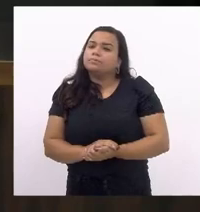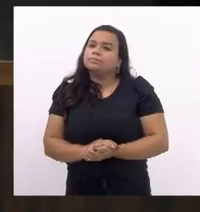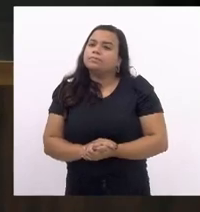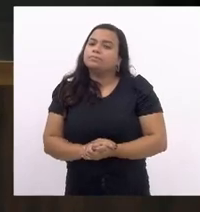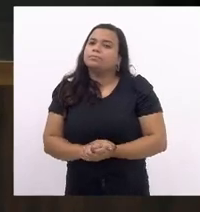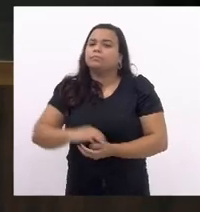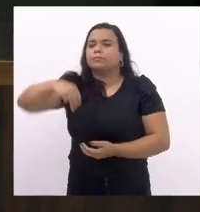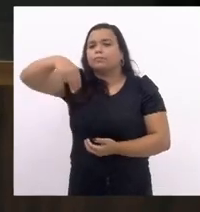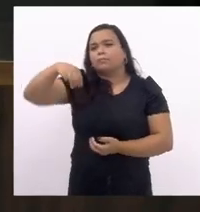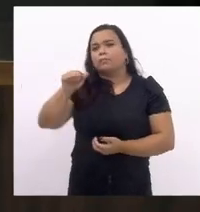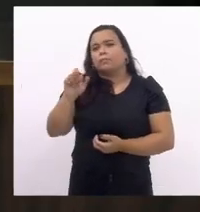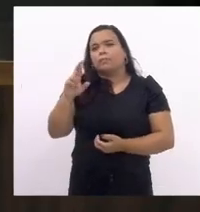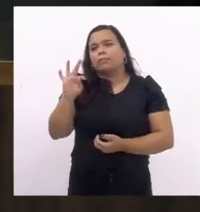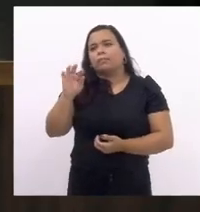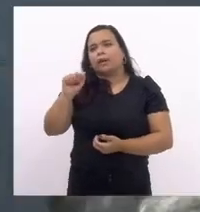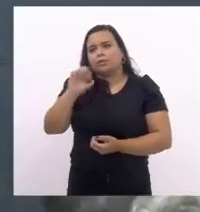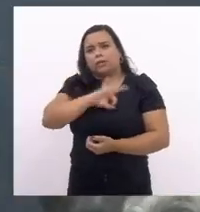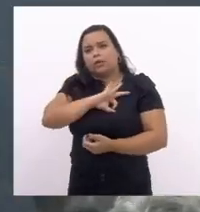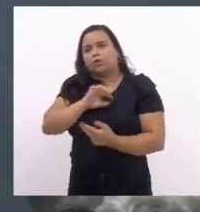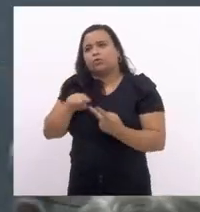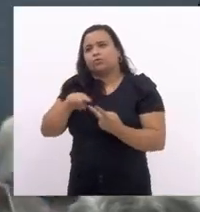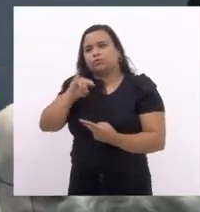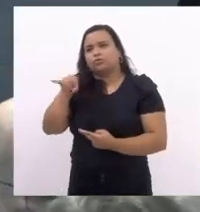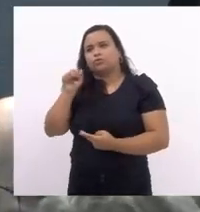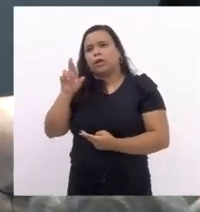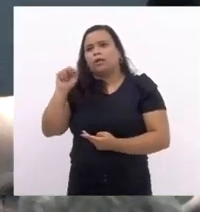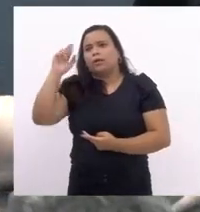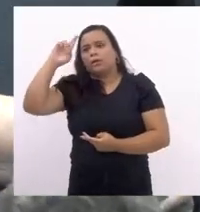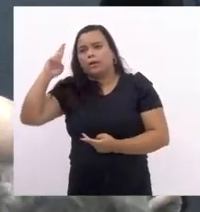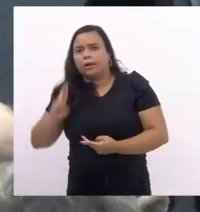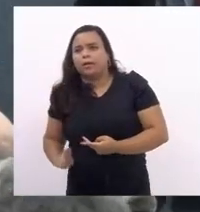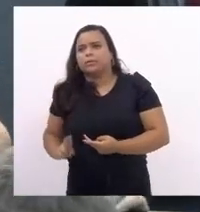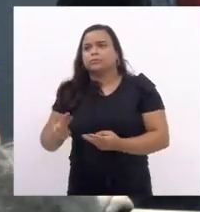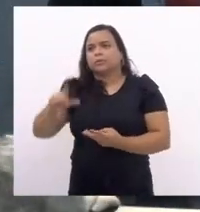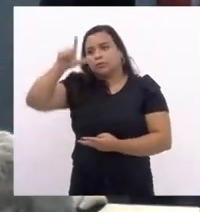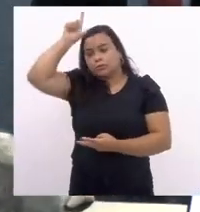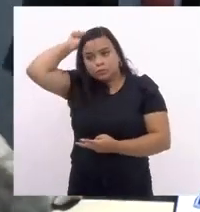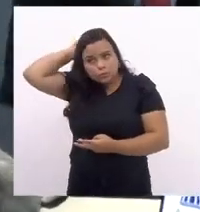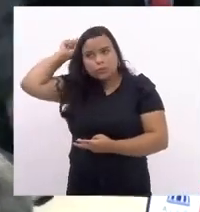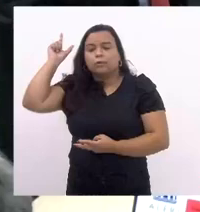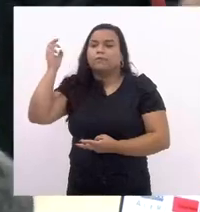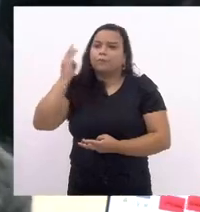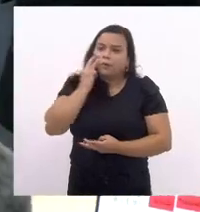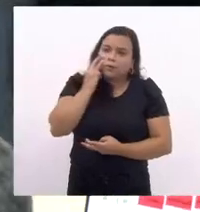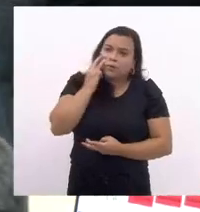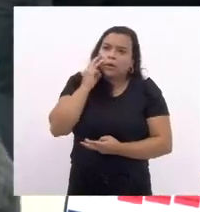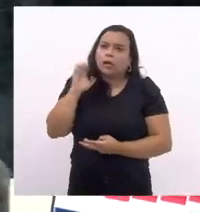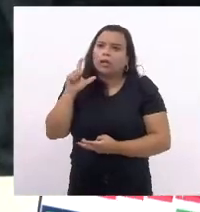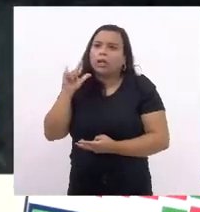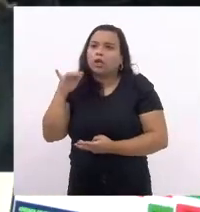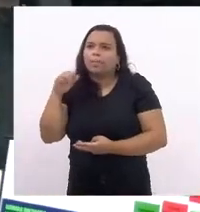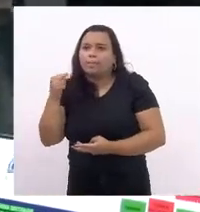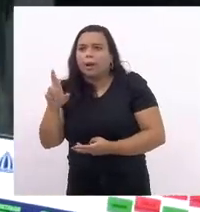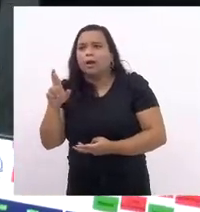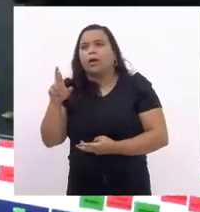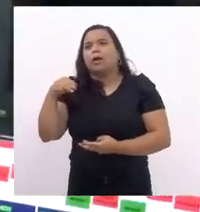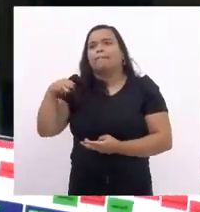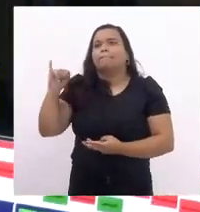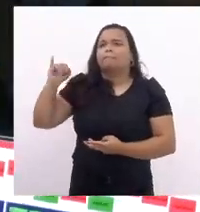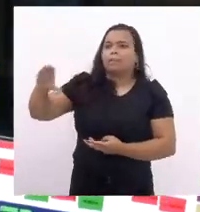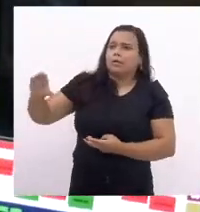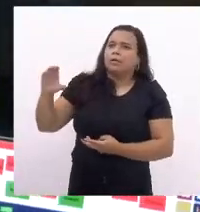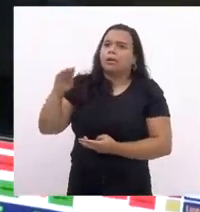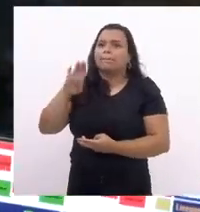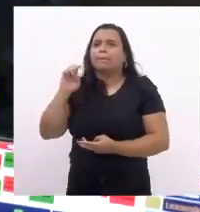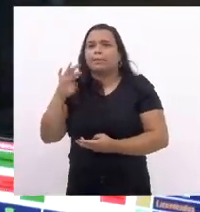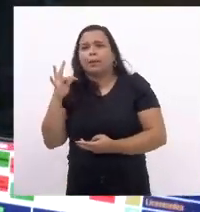Marta Rocha, Jari, Renata, Luiz Paulo, Valdec, Eliomar, Mink,